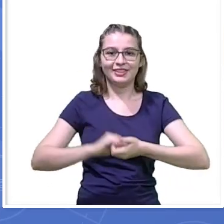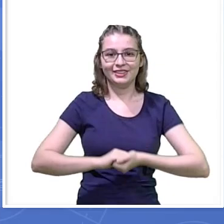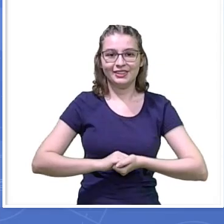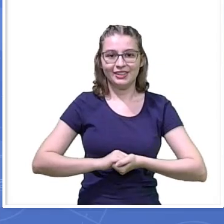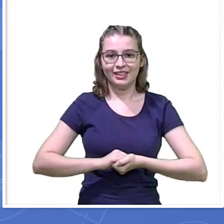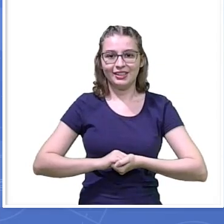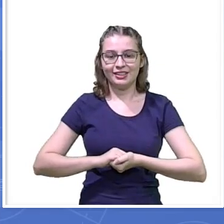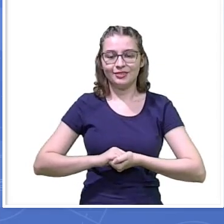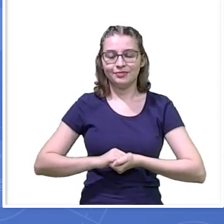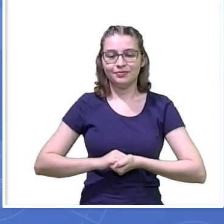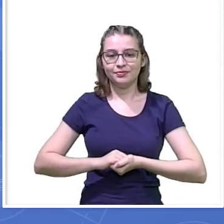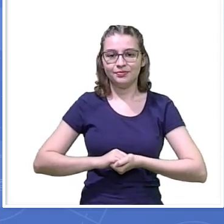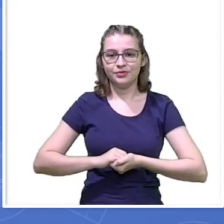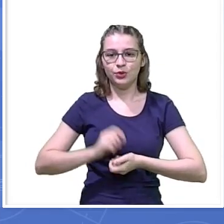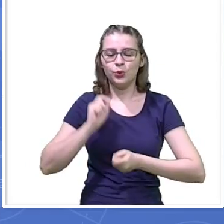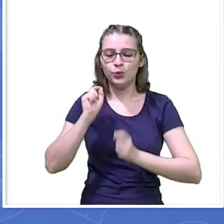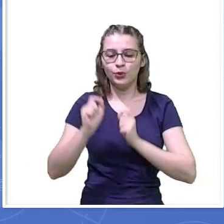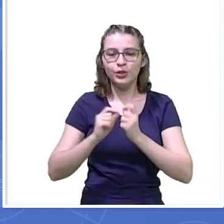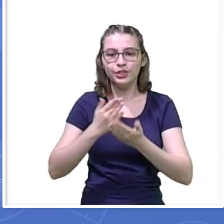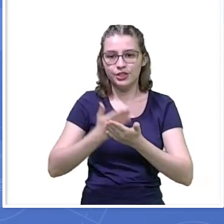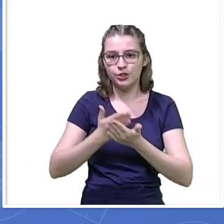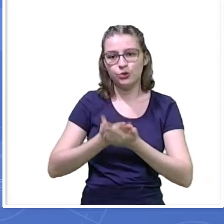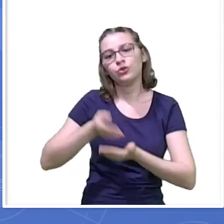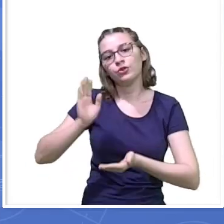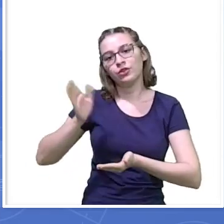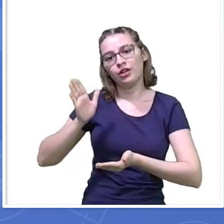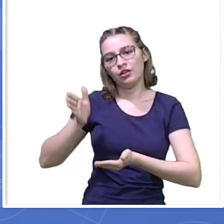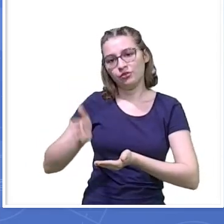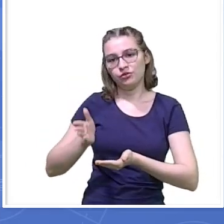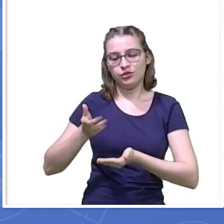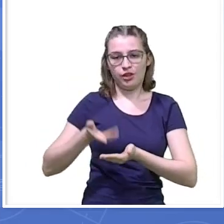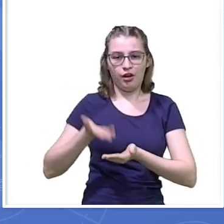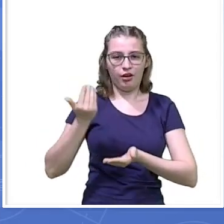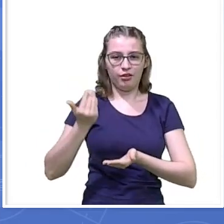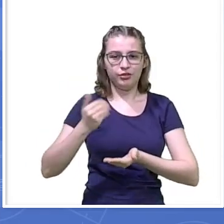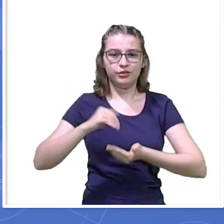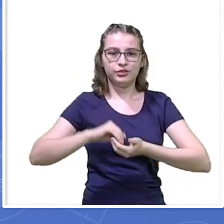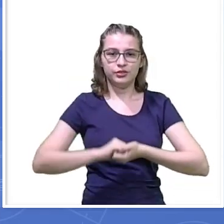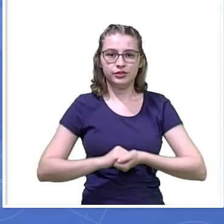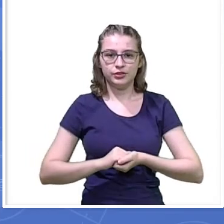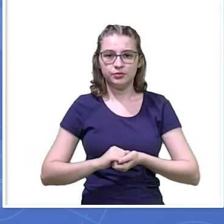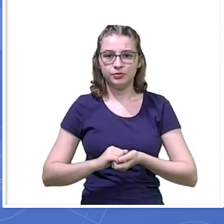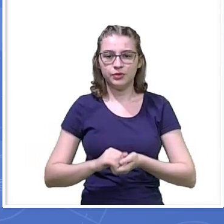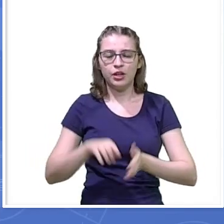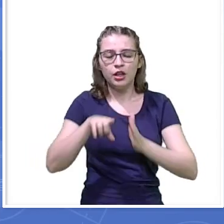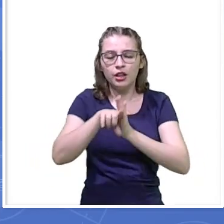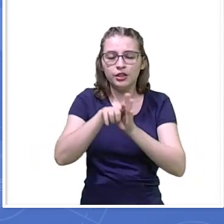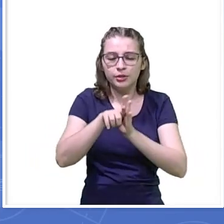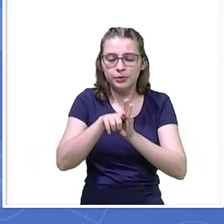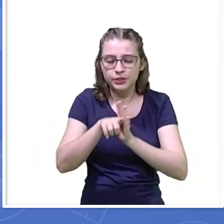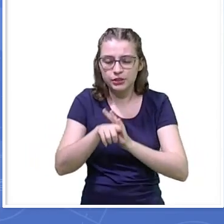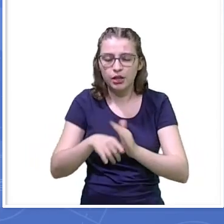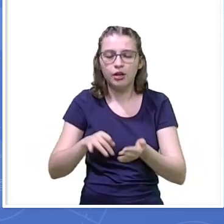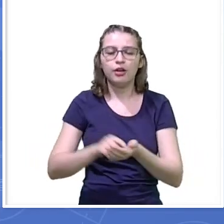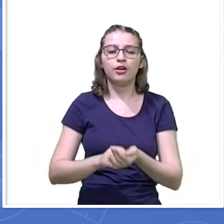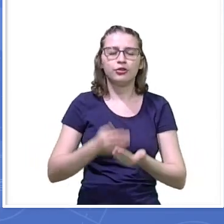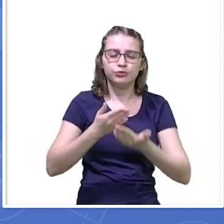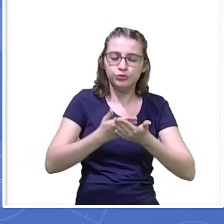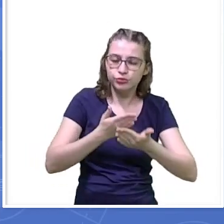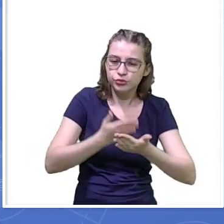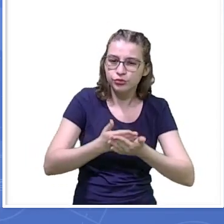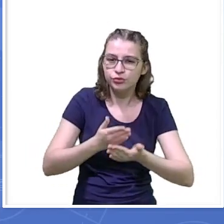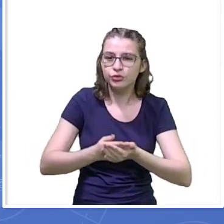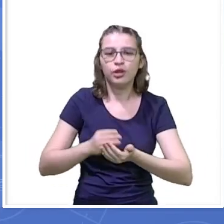algumas informações que vocês estudaram na nossa aula, no caderno digital, nas pesquisas de vocês. Então, todos